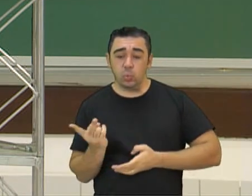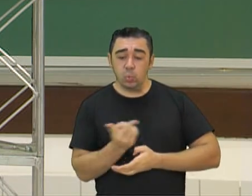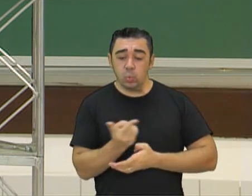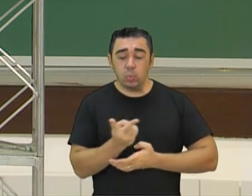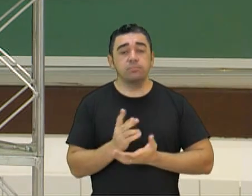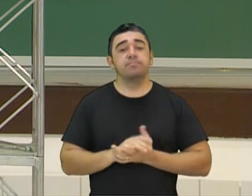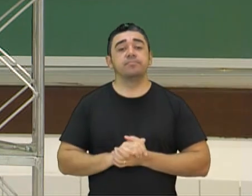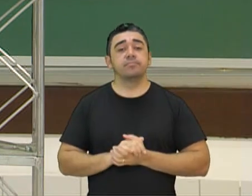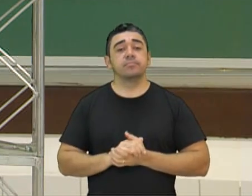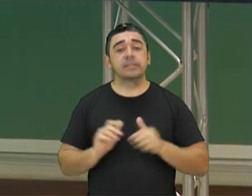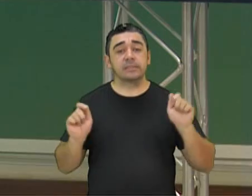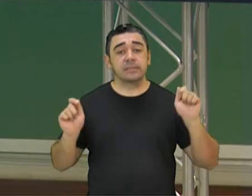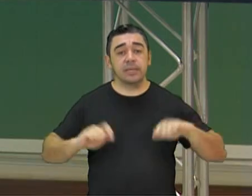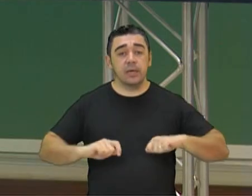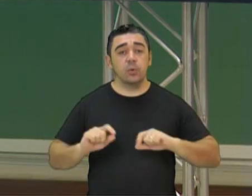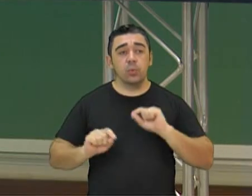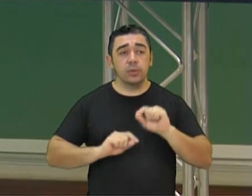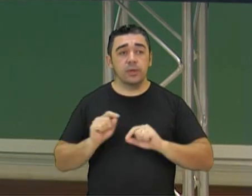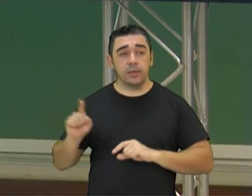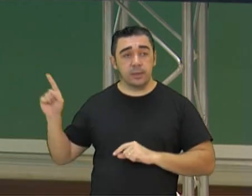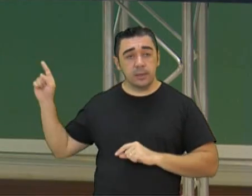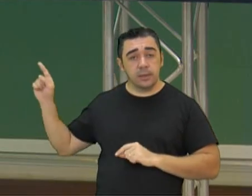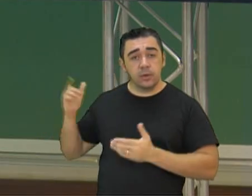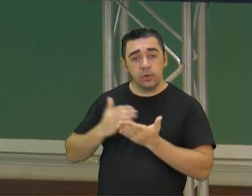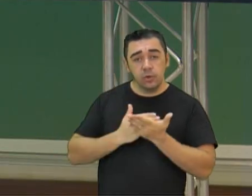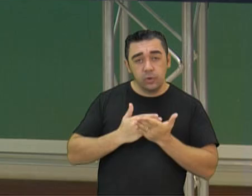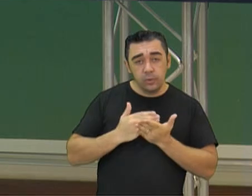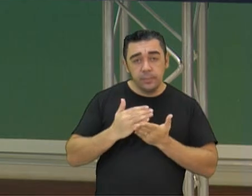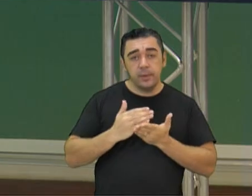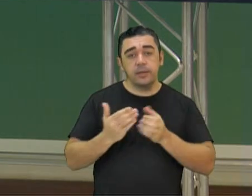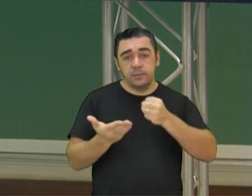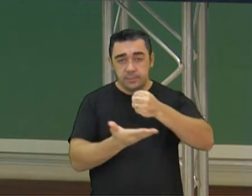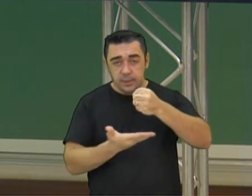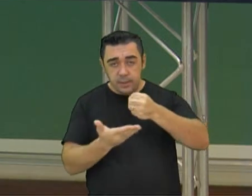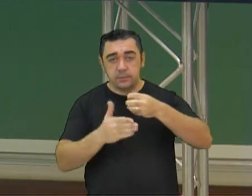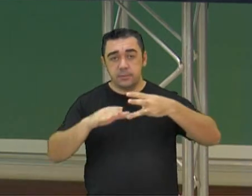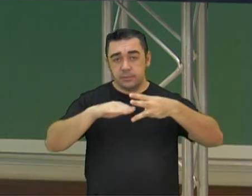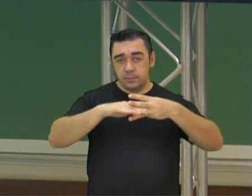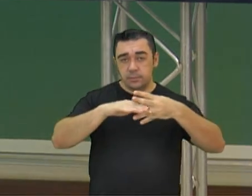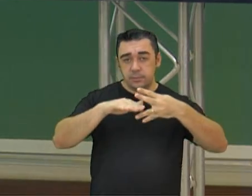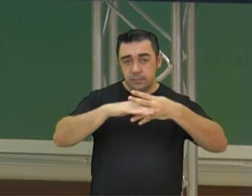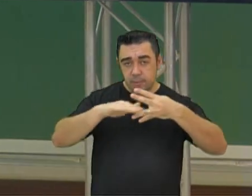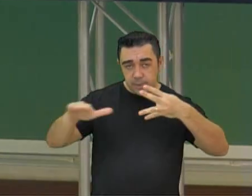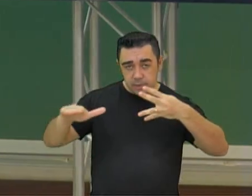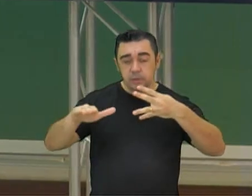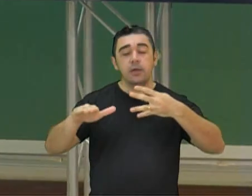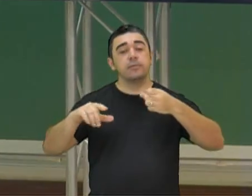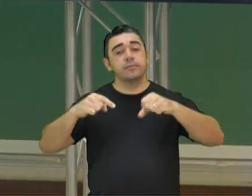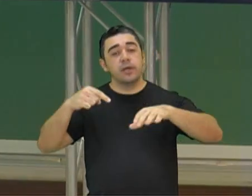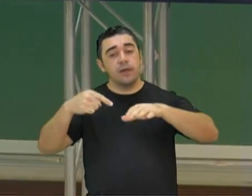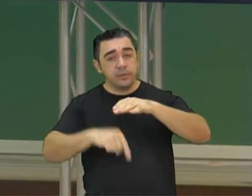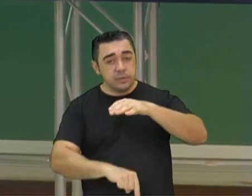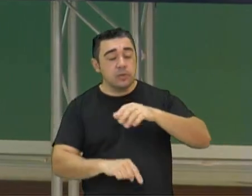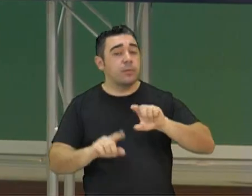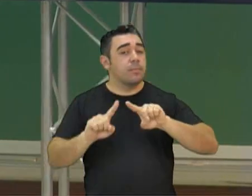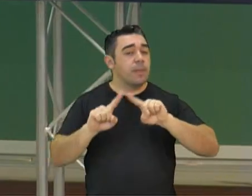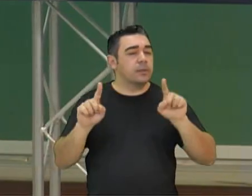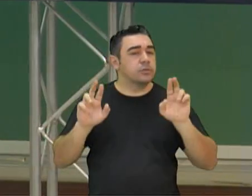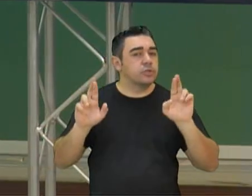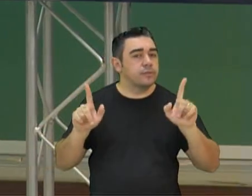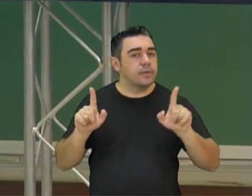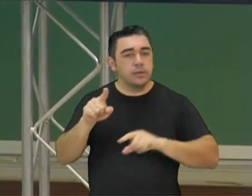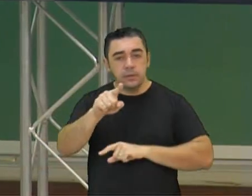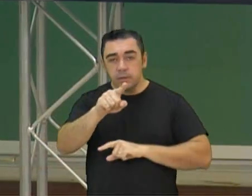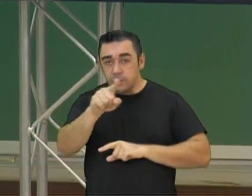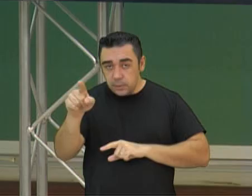Ambos, tem aqui, ó, inicial, intermédio e avançado. Agora, uma diferença que é